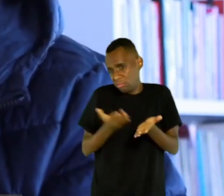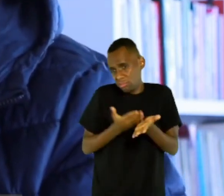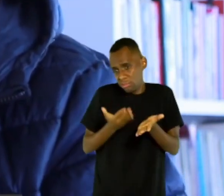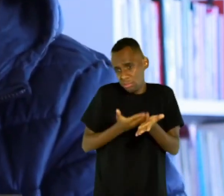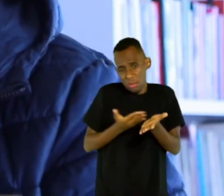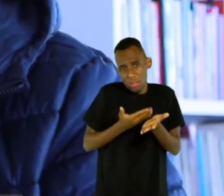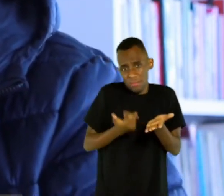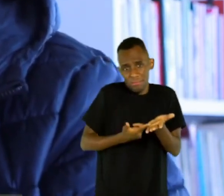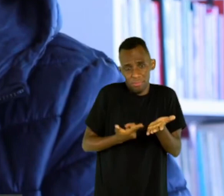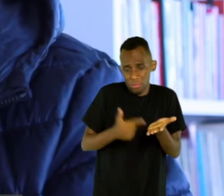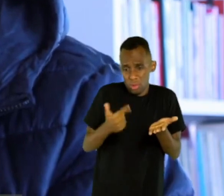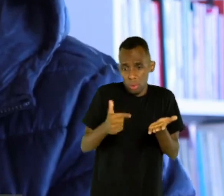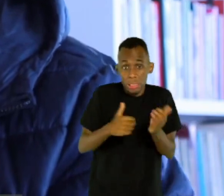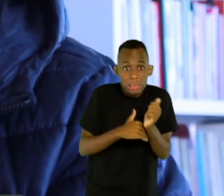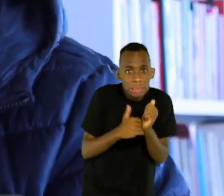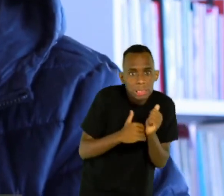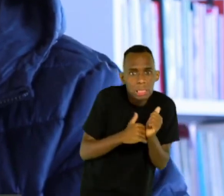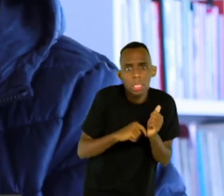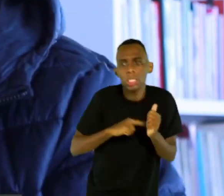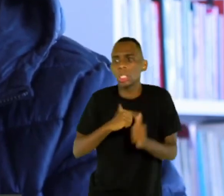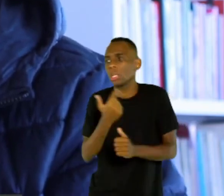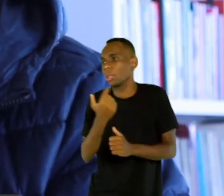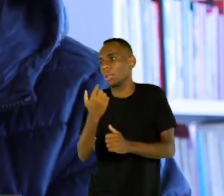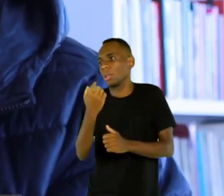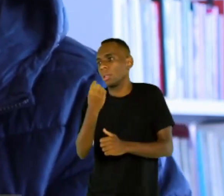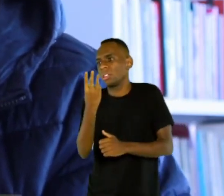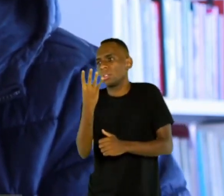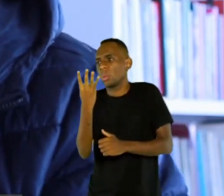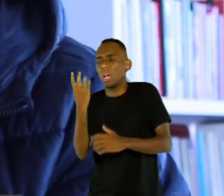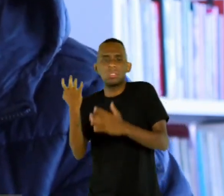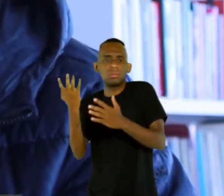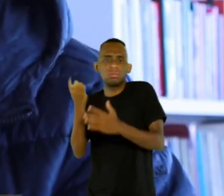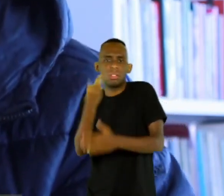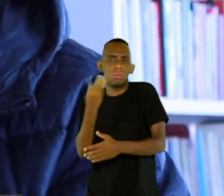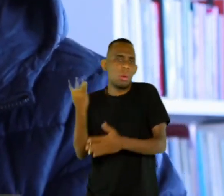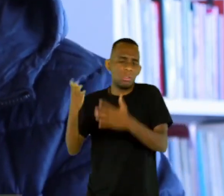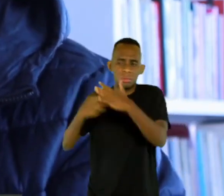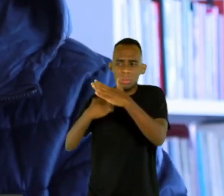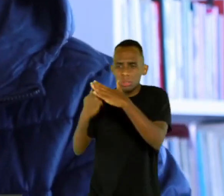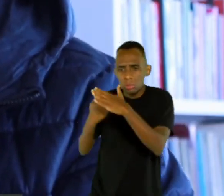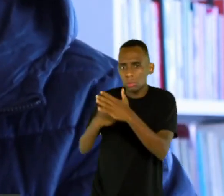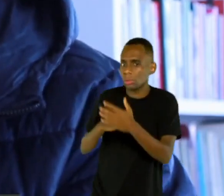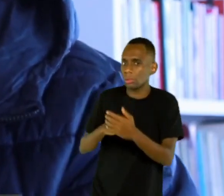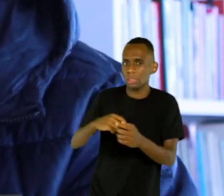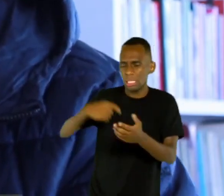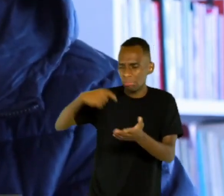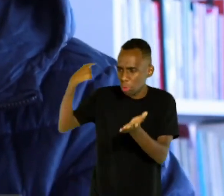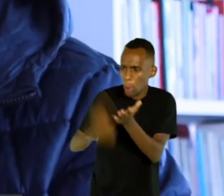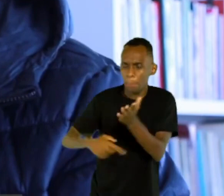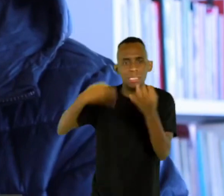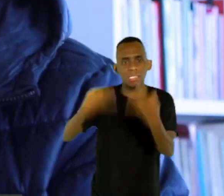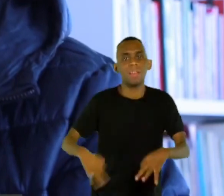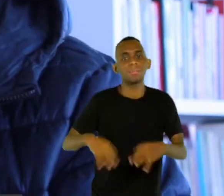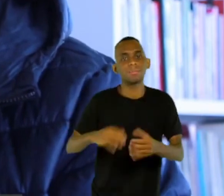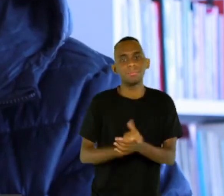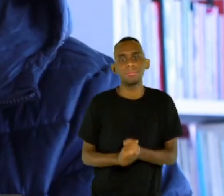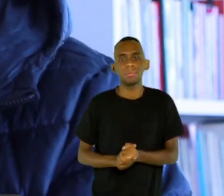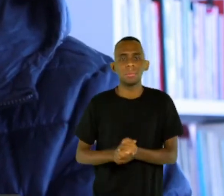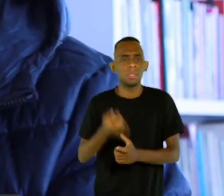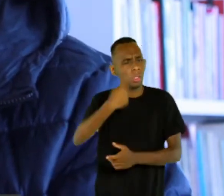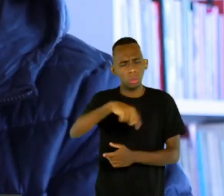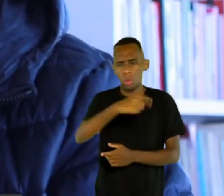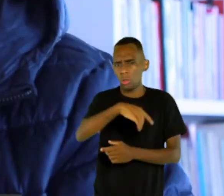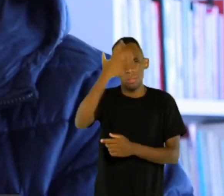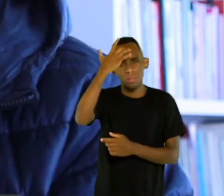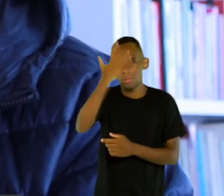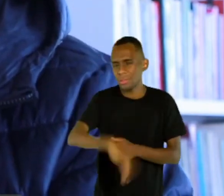5 editores trilionários, porque eles acertam sempre e não acertam sempre. A gente não sabe